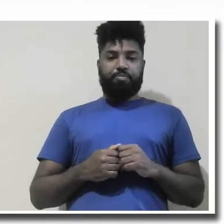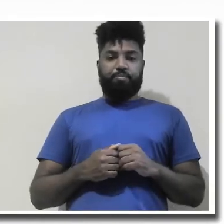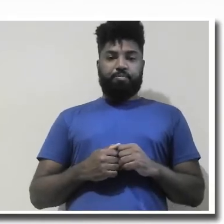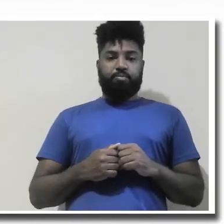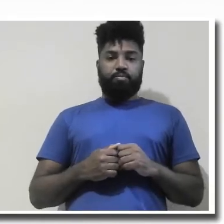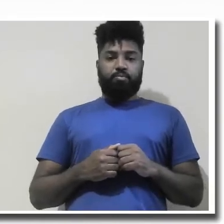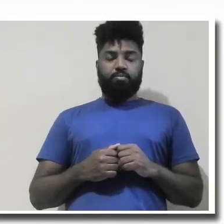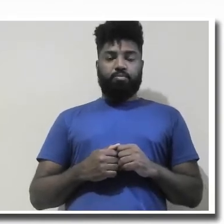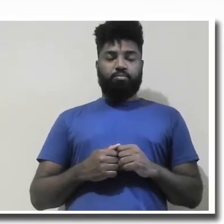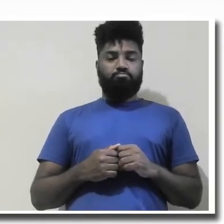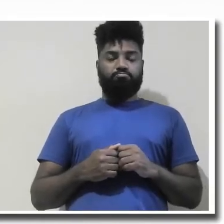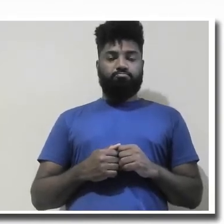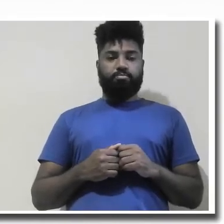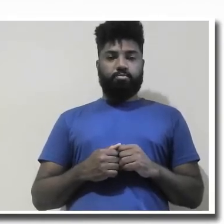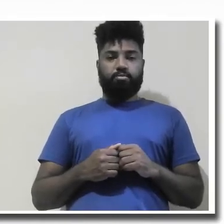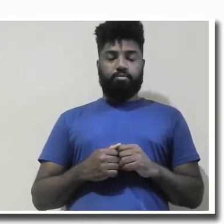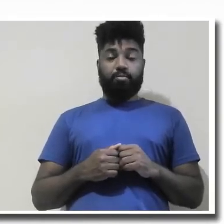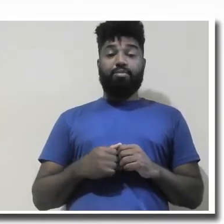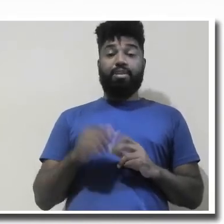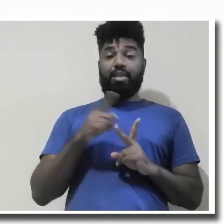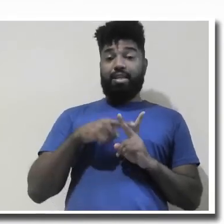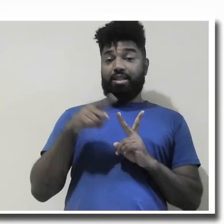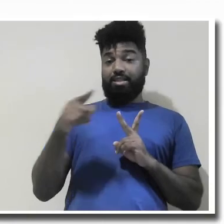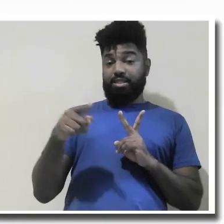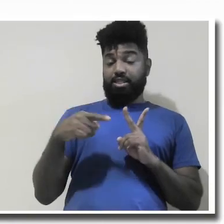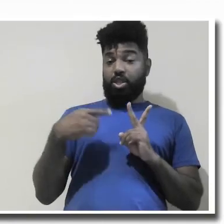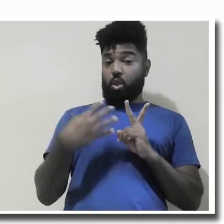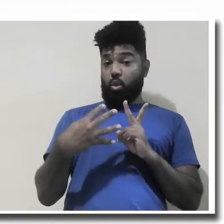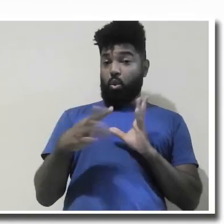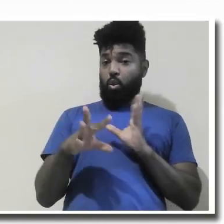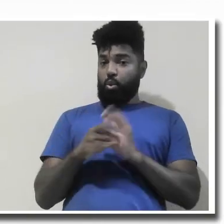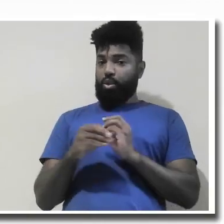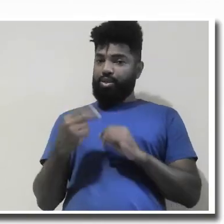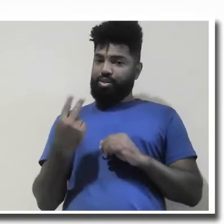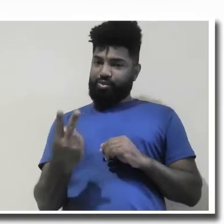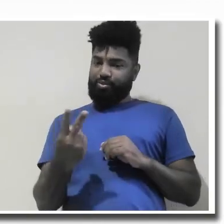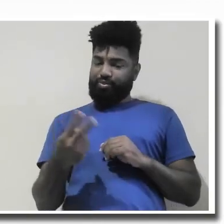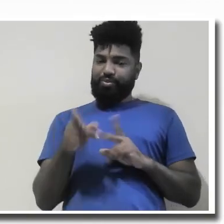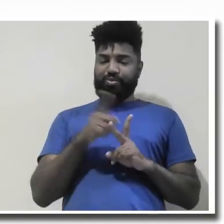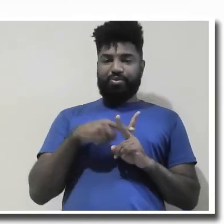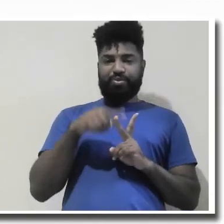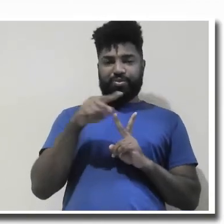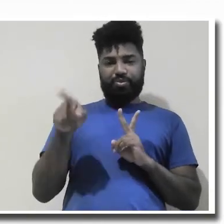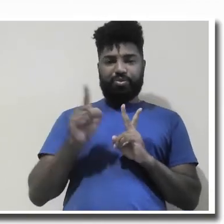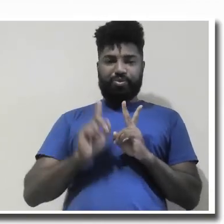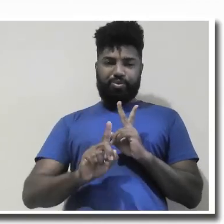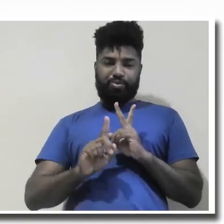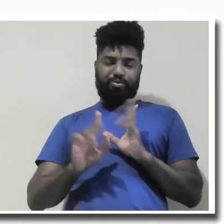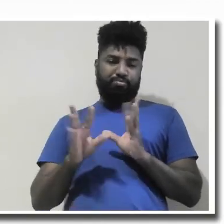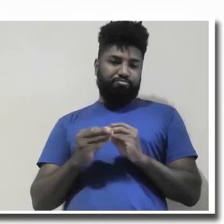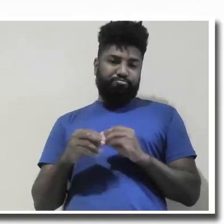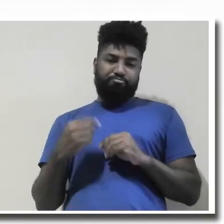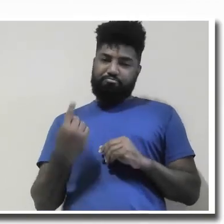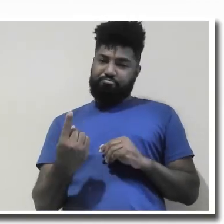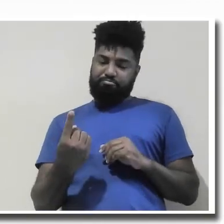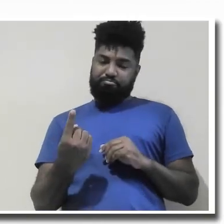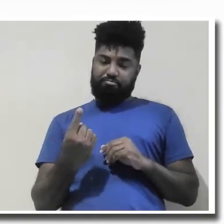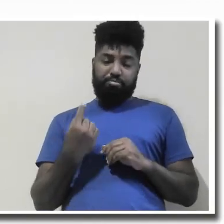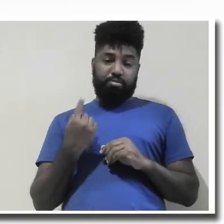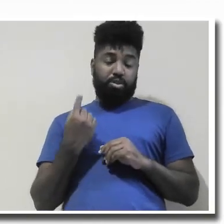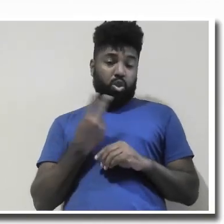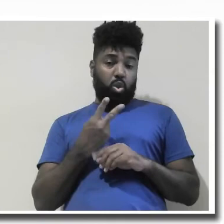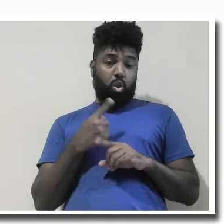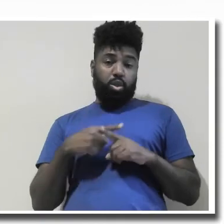Raiz quadrada de 4 é 2. Raiz quadrada de 1 é o próprio 1. 2 dividido por 1 é o próprio